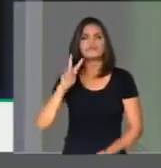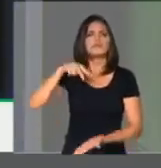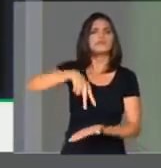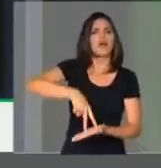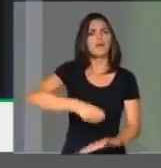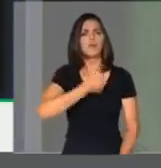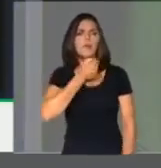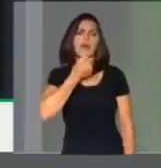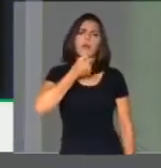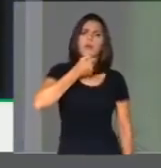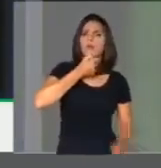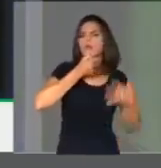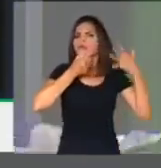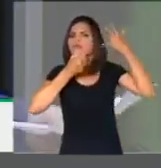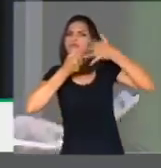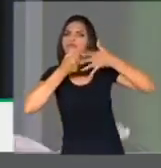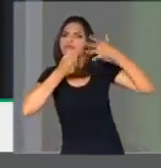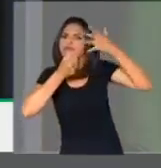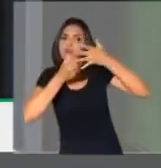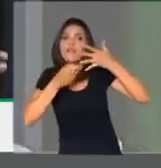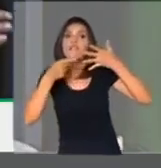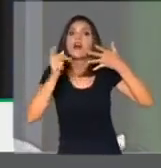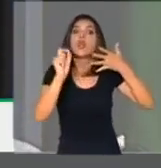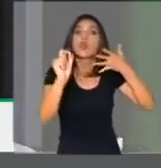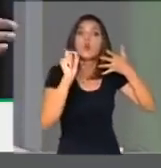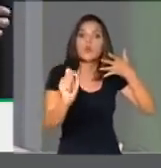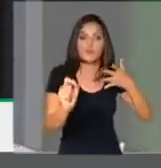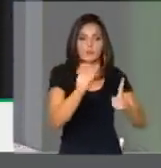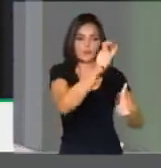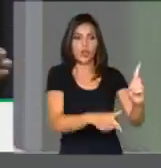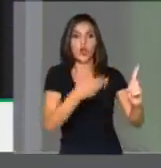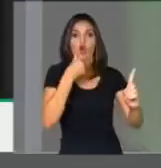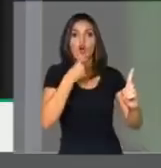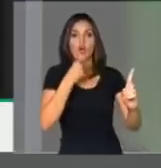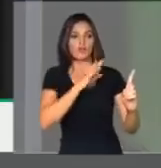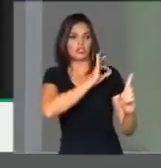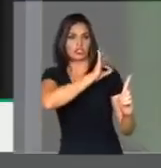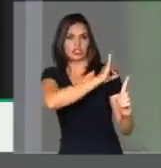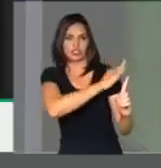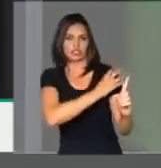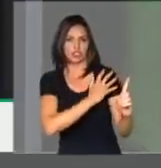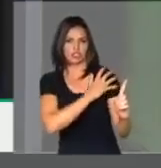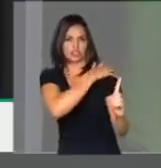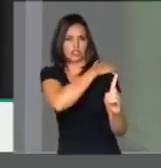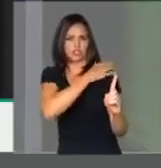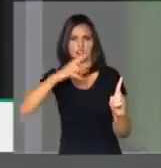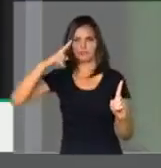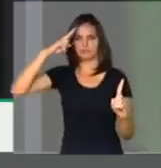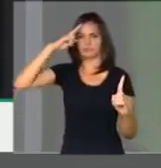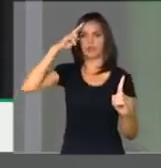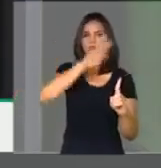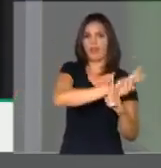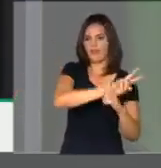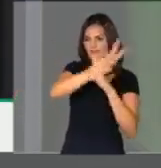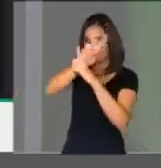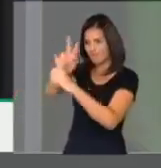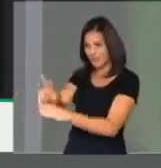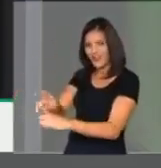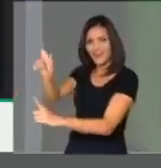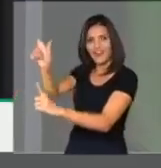e disse que a nomeação de um general brasileiro para as Forças